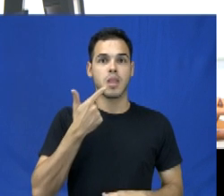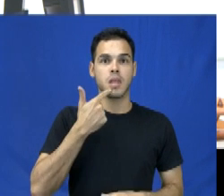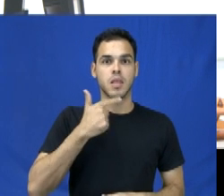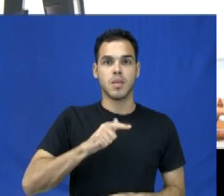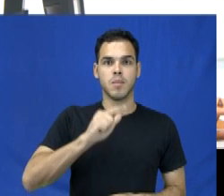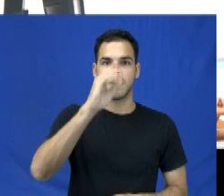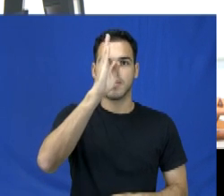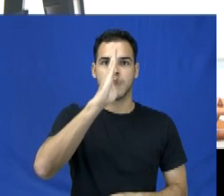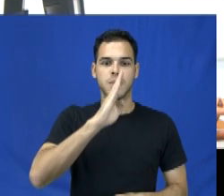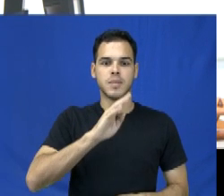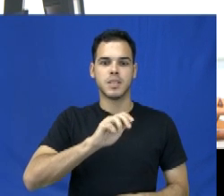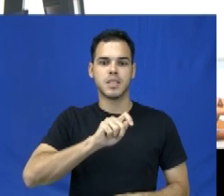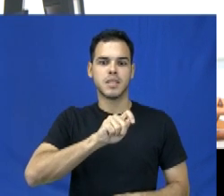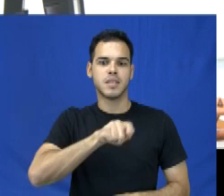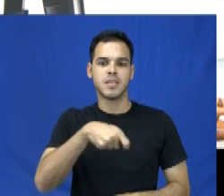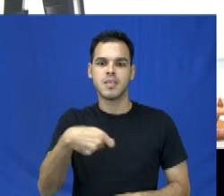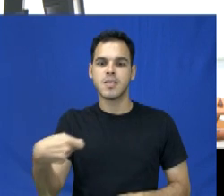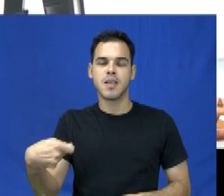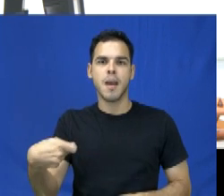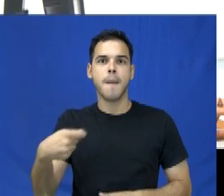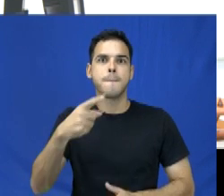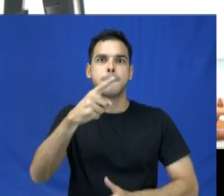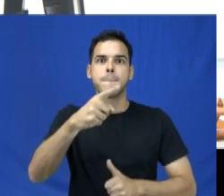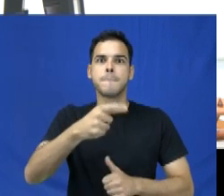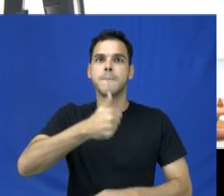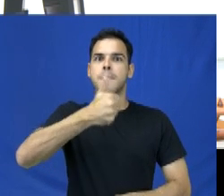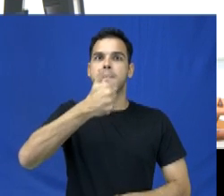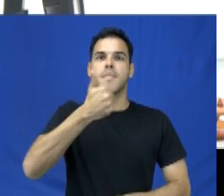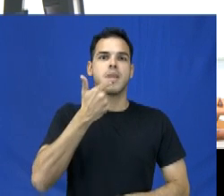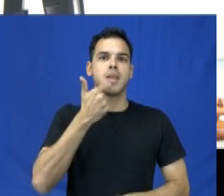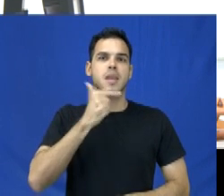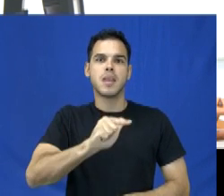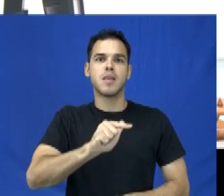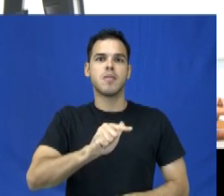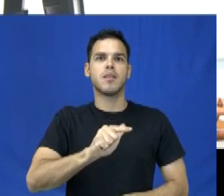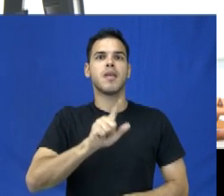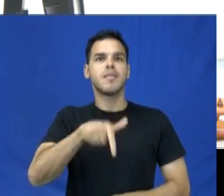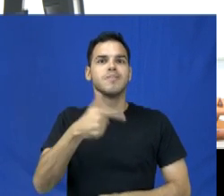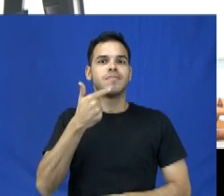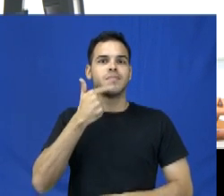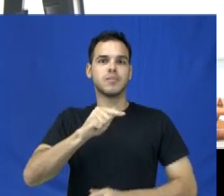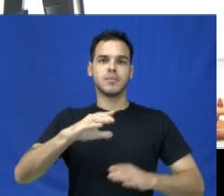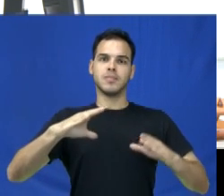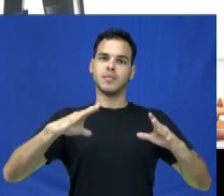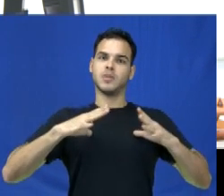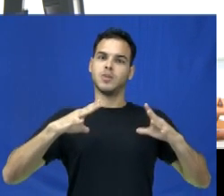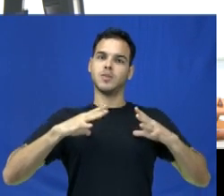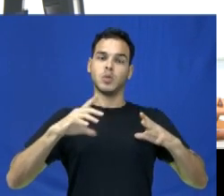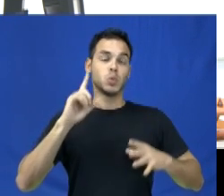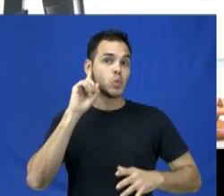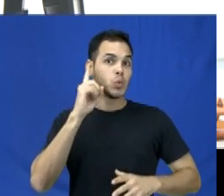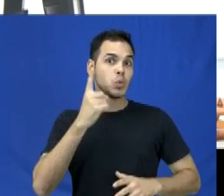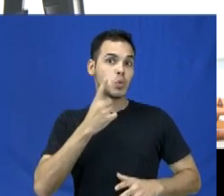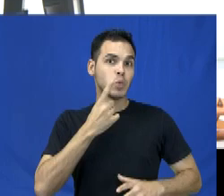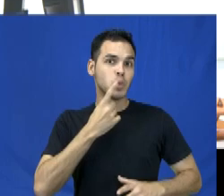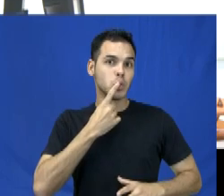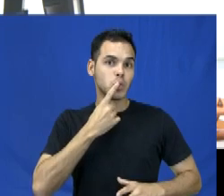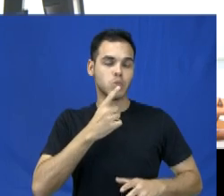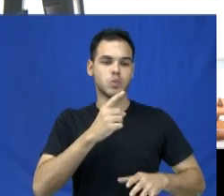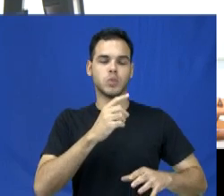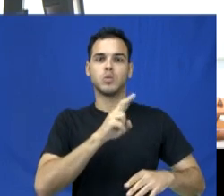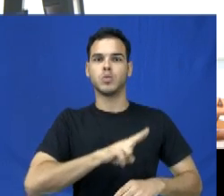A língua brasileira de sinais é a primeira língua, é aquela língua de conforto, é aquela que o surdo utiliza como meio de